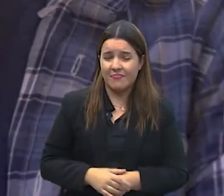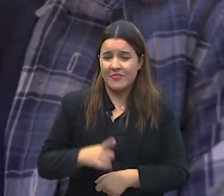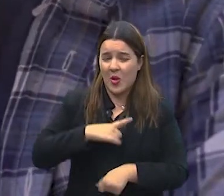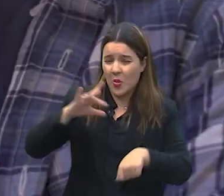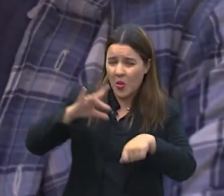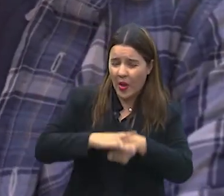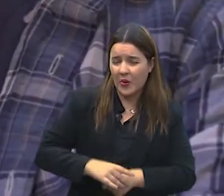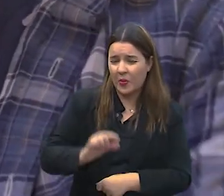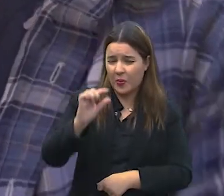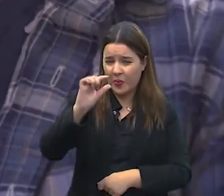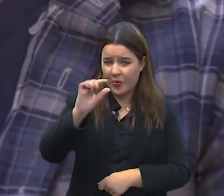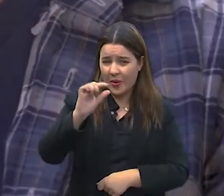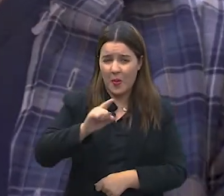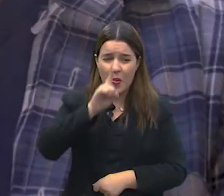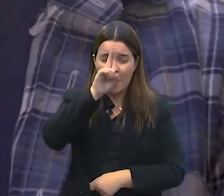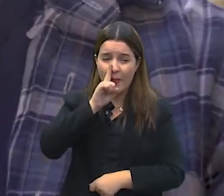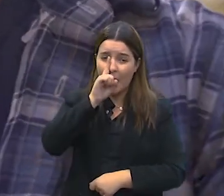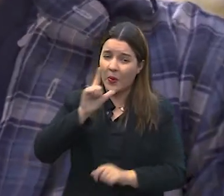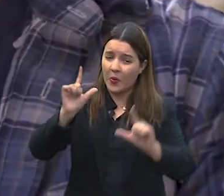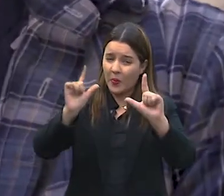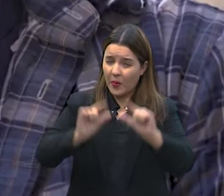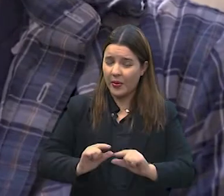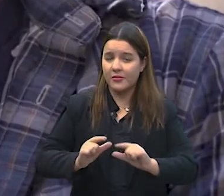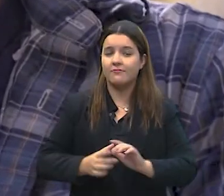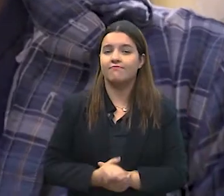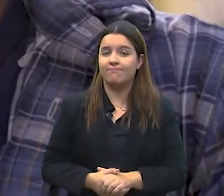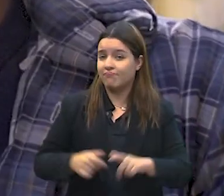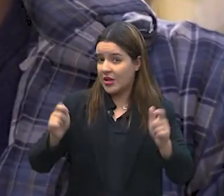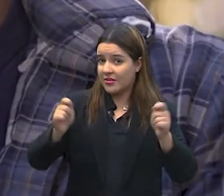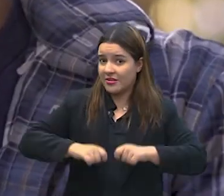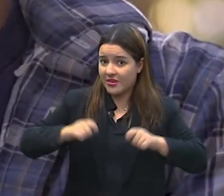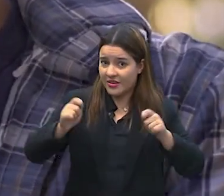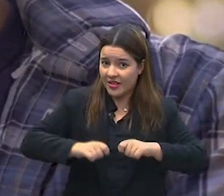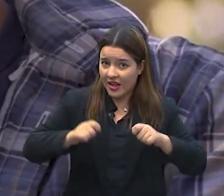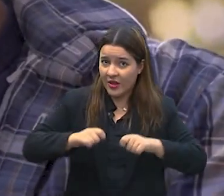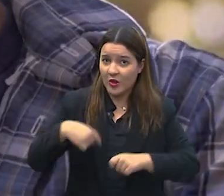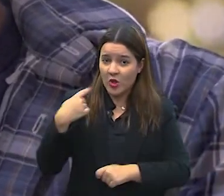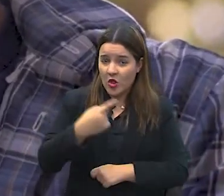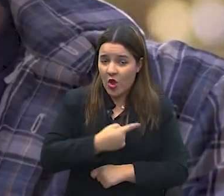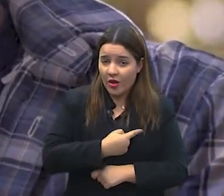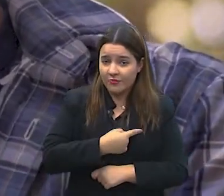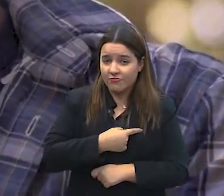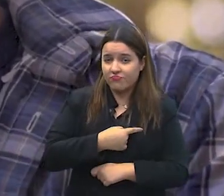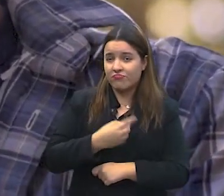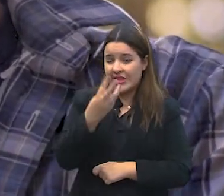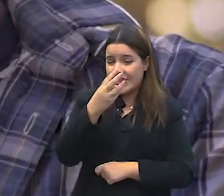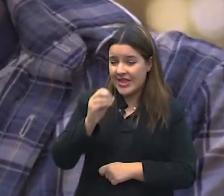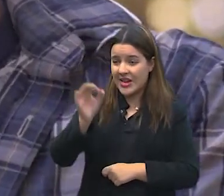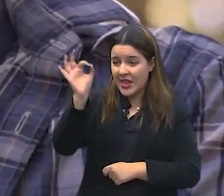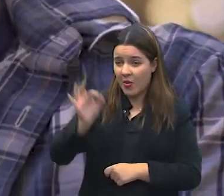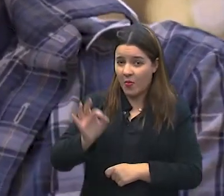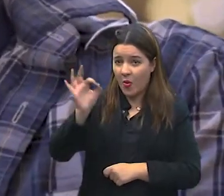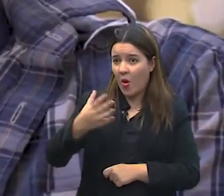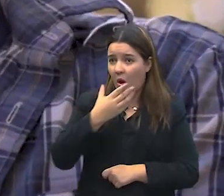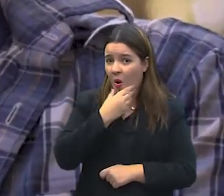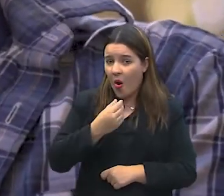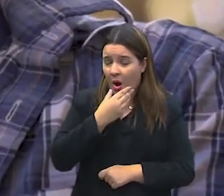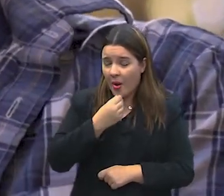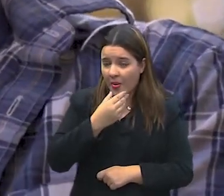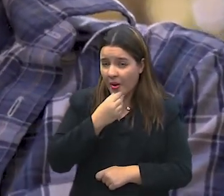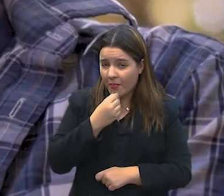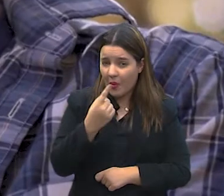volume e com baixa agressividade biológica, é possível a gente poupar em torno de 30%, ou seja, quase um